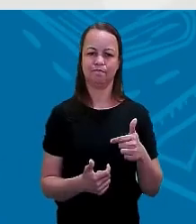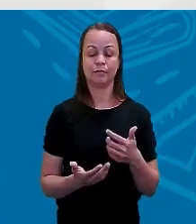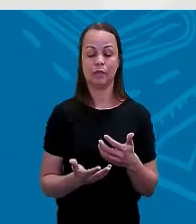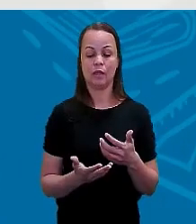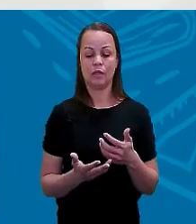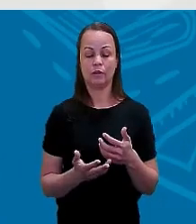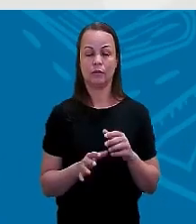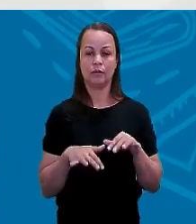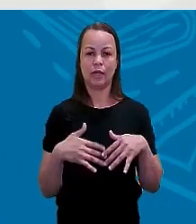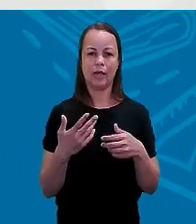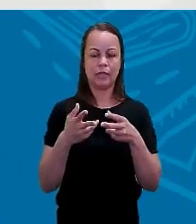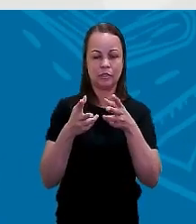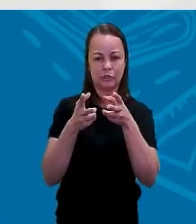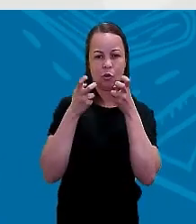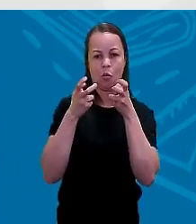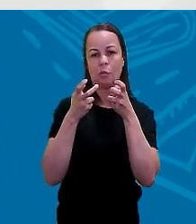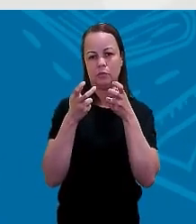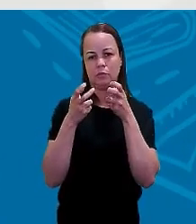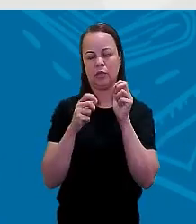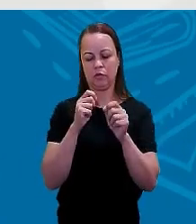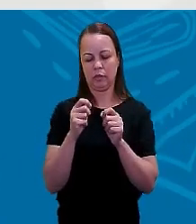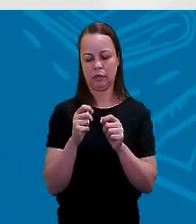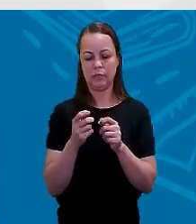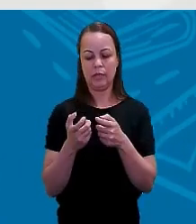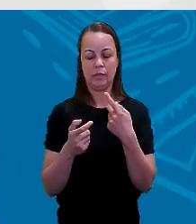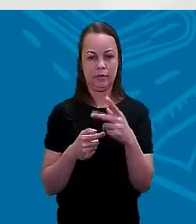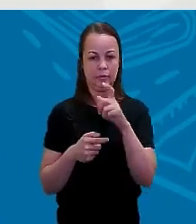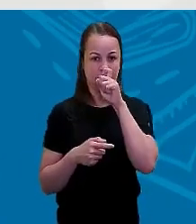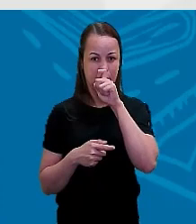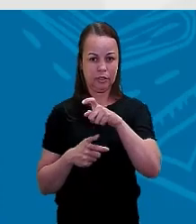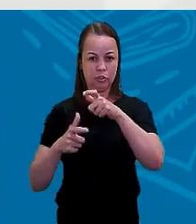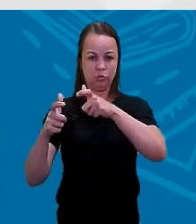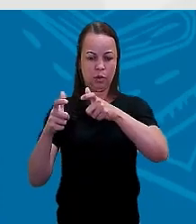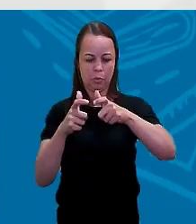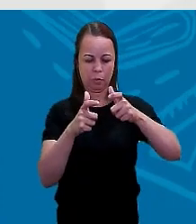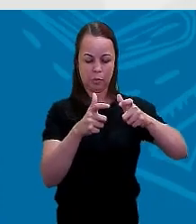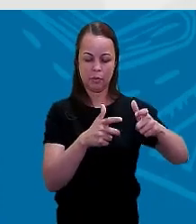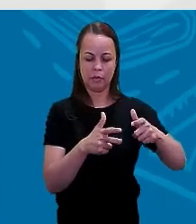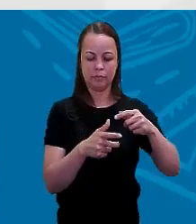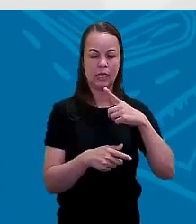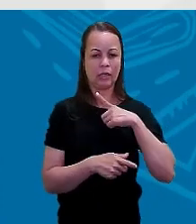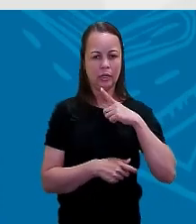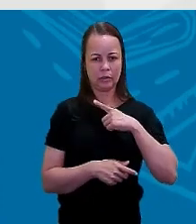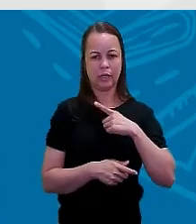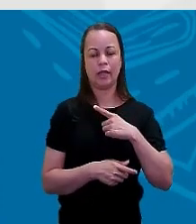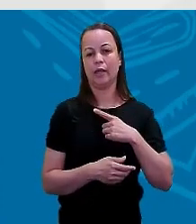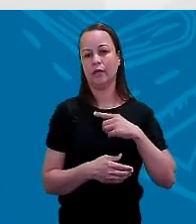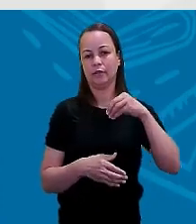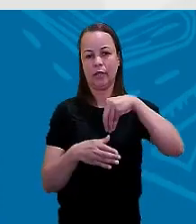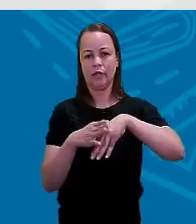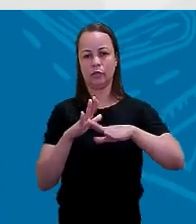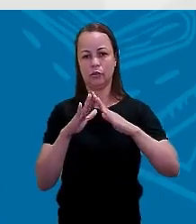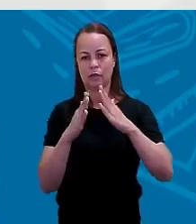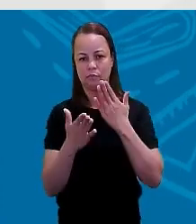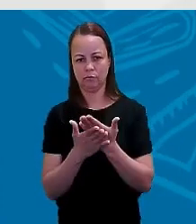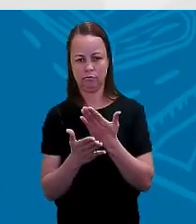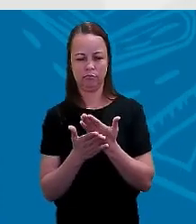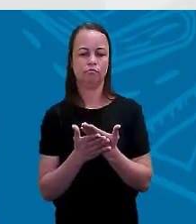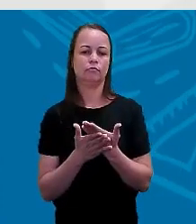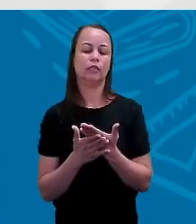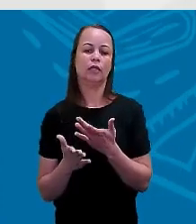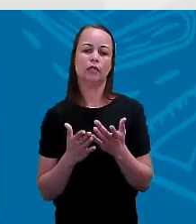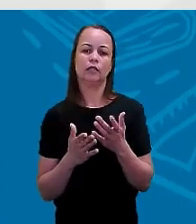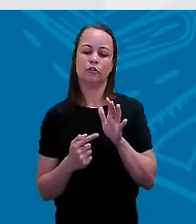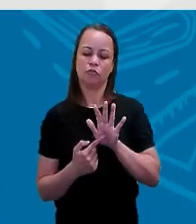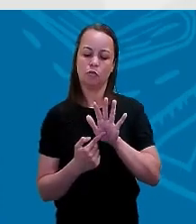gente observa que justamente esses lixeiros daí que a gente tem nas nossas escolas e que são